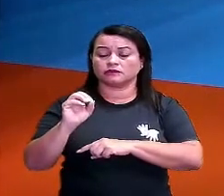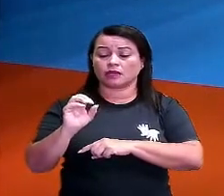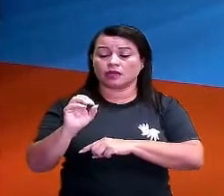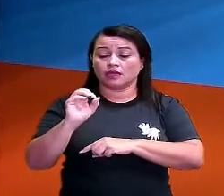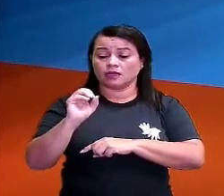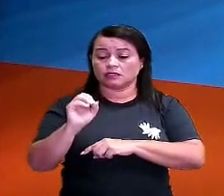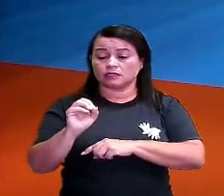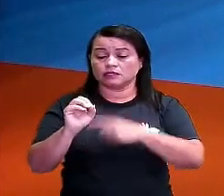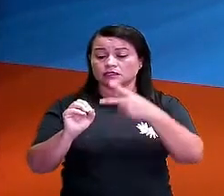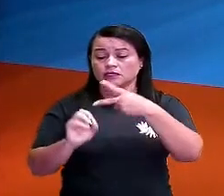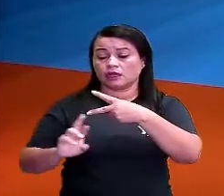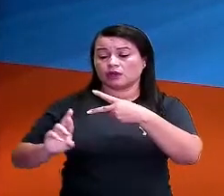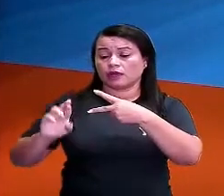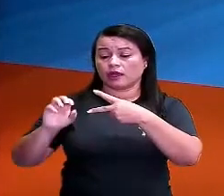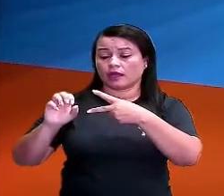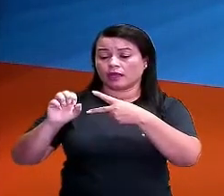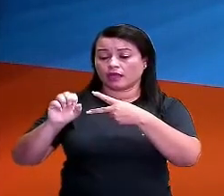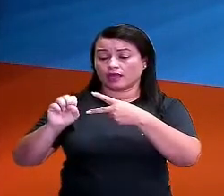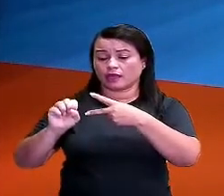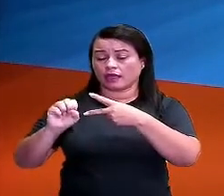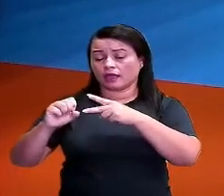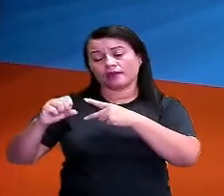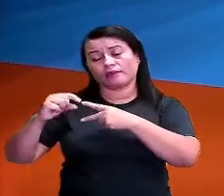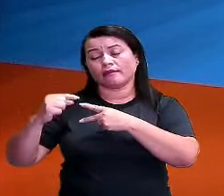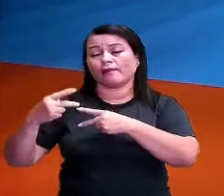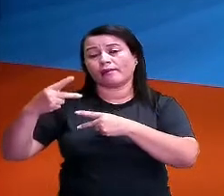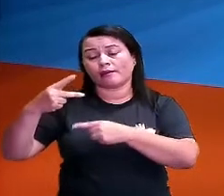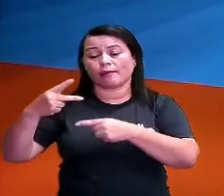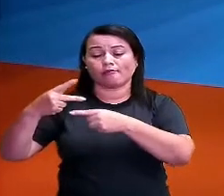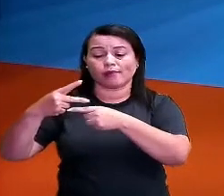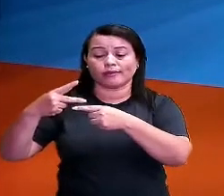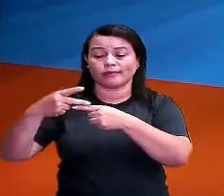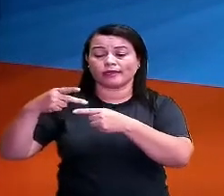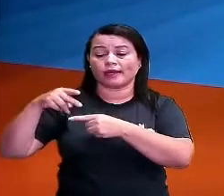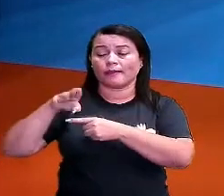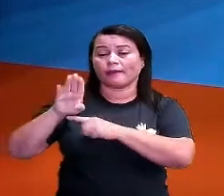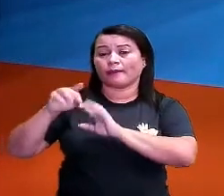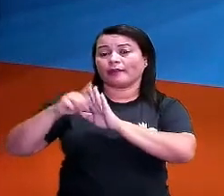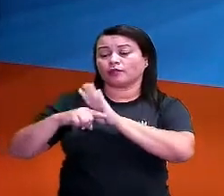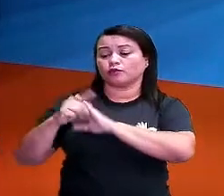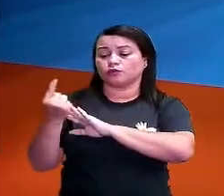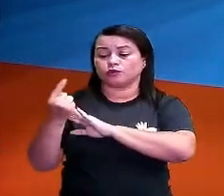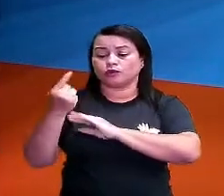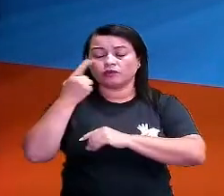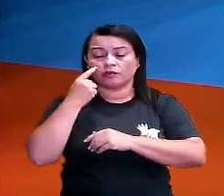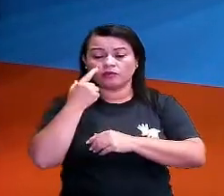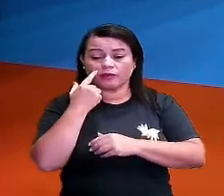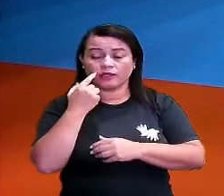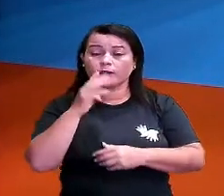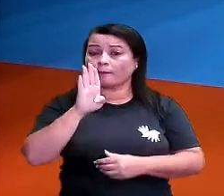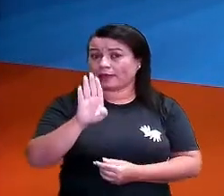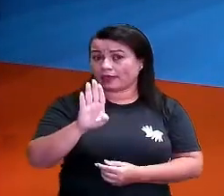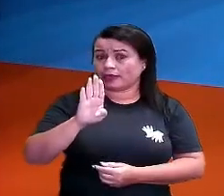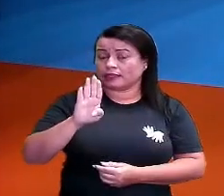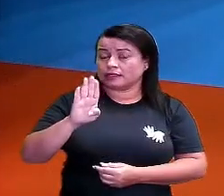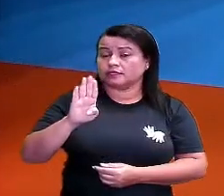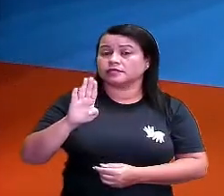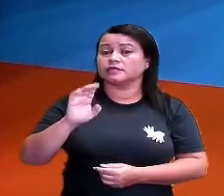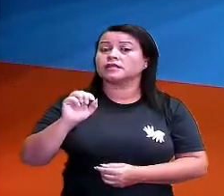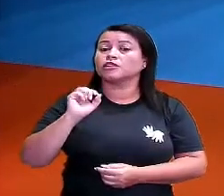tá? Então, sejam dados esses números, é importante que B seja maior do que 0 e